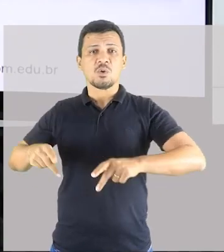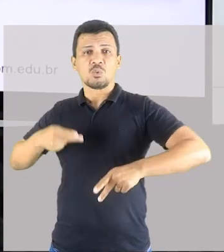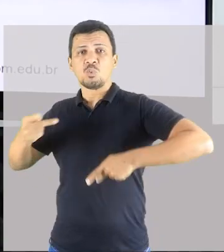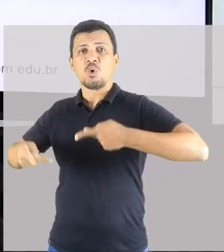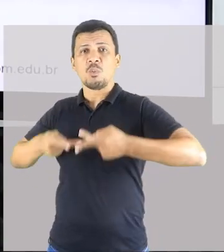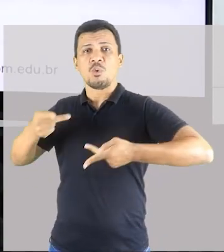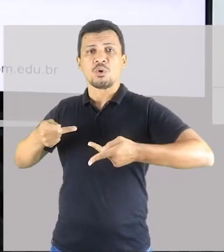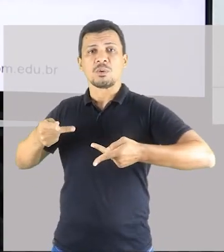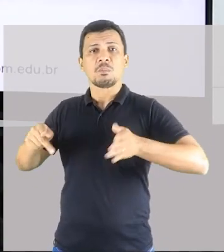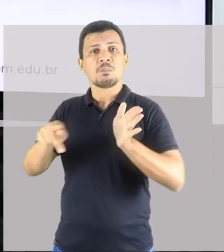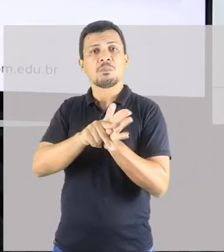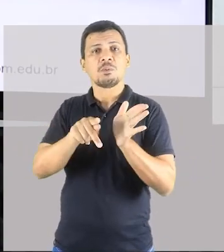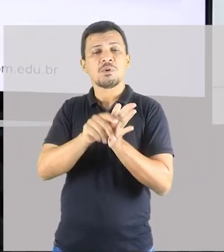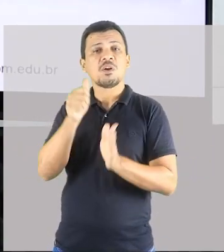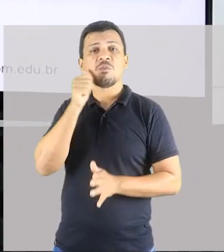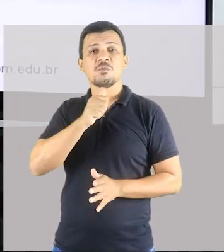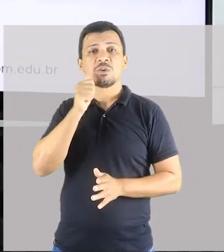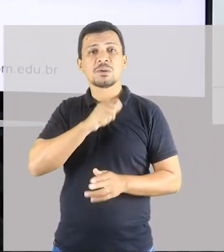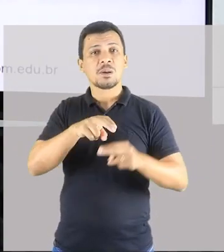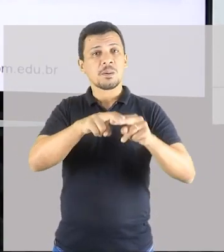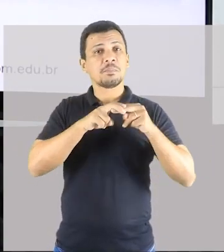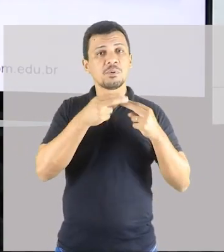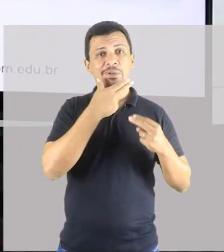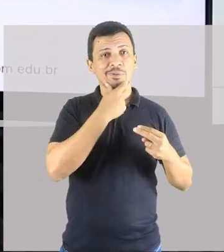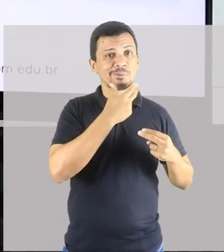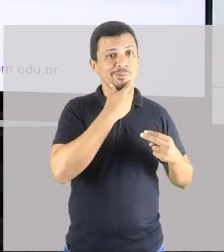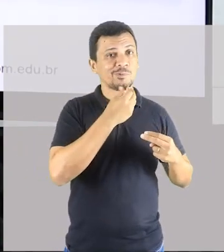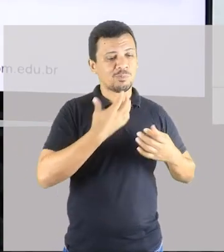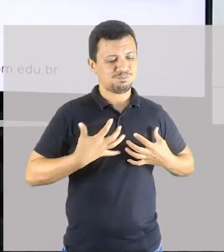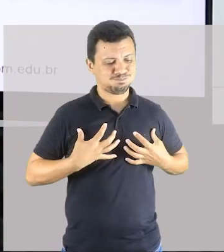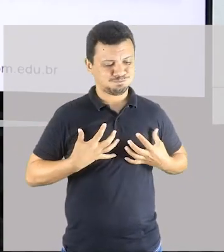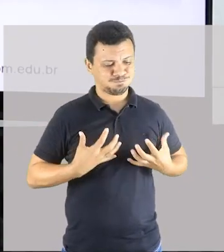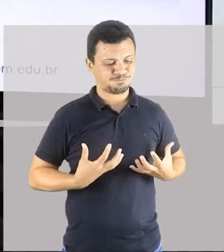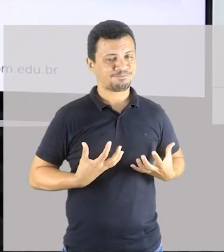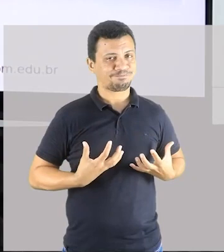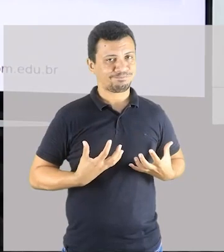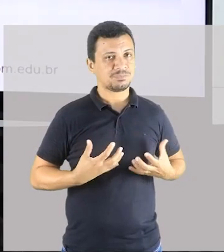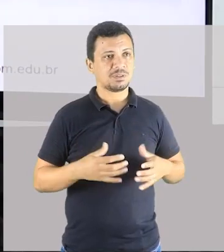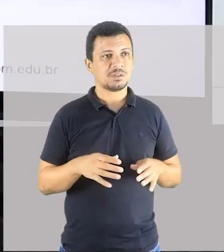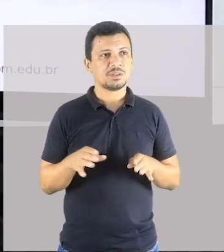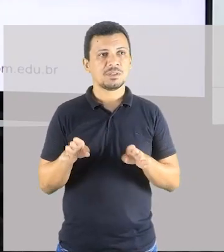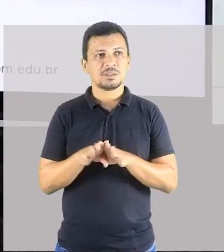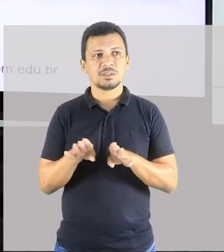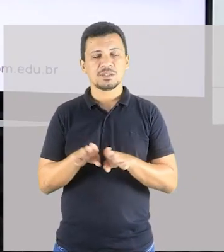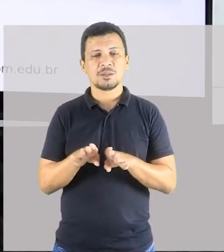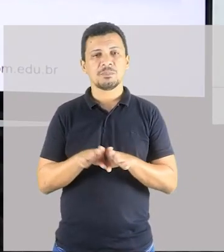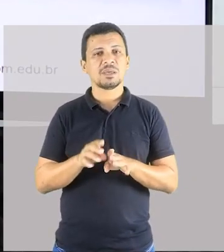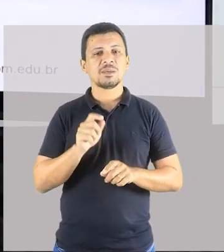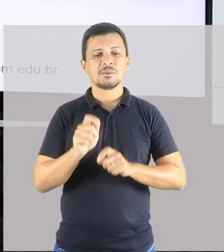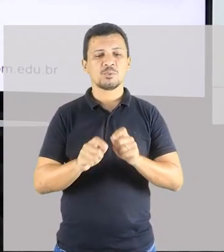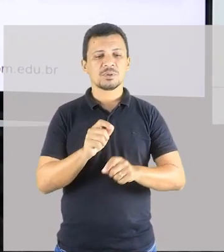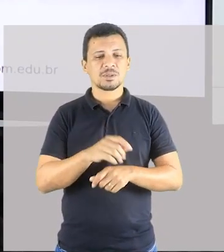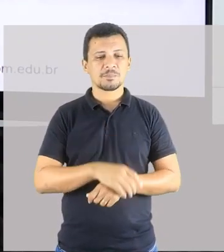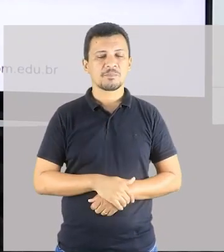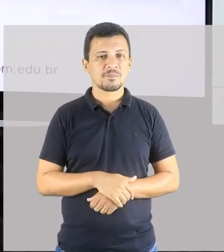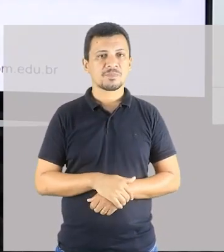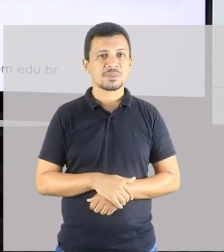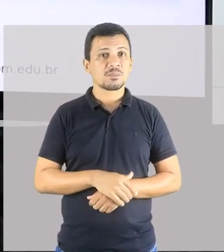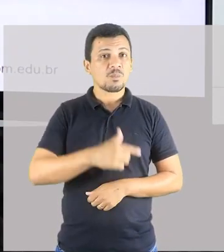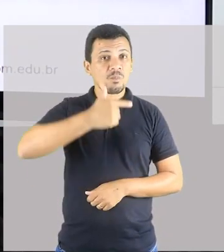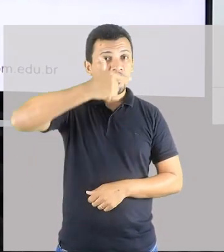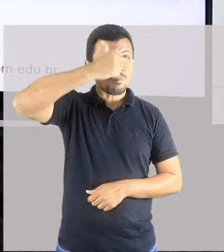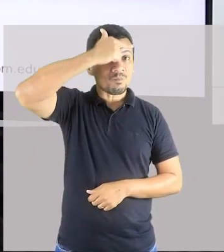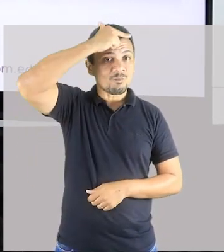vai fazer com que ocorra o crescimento das mamas no homem. Uma outra vai ser